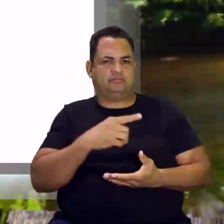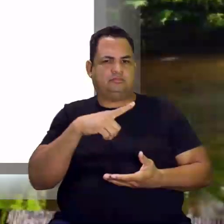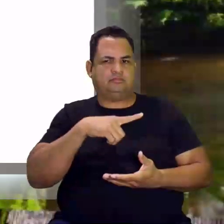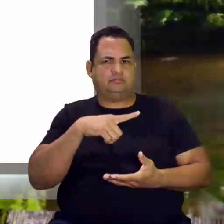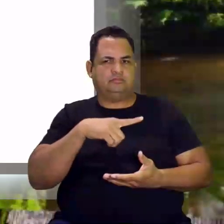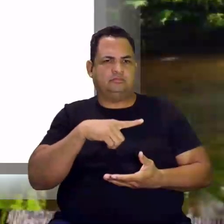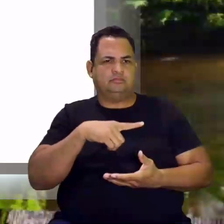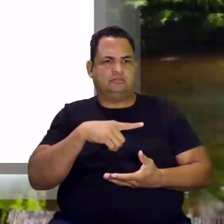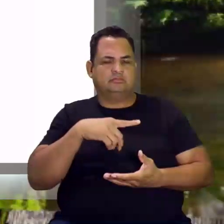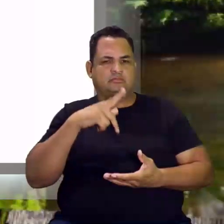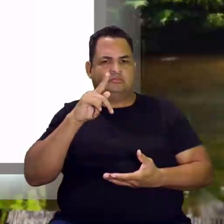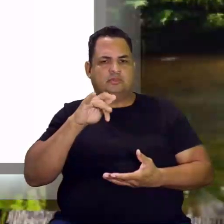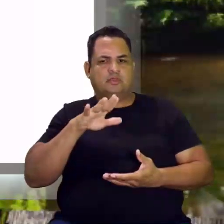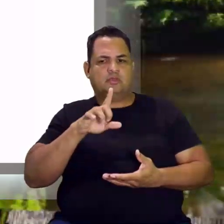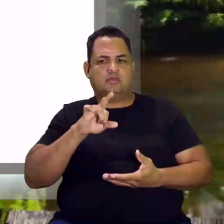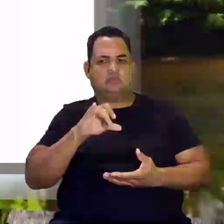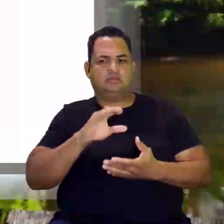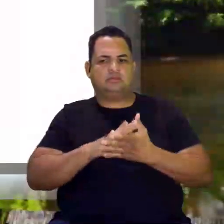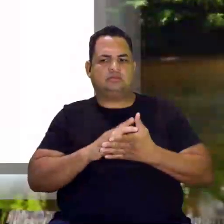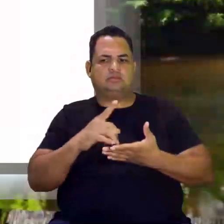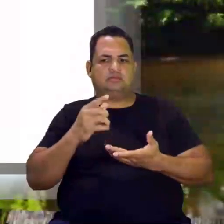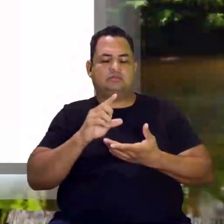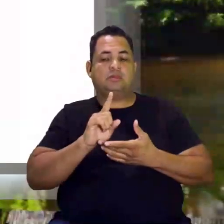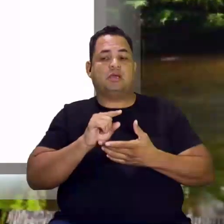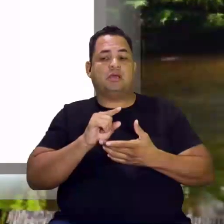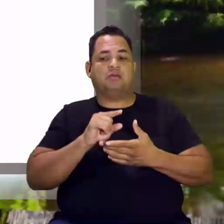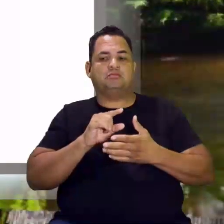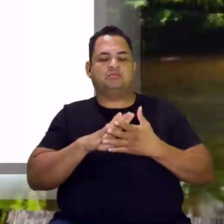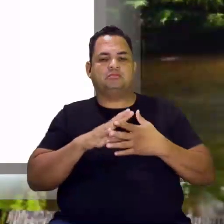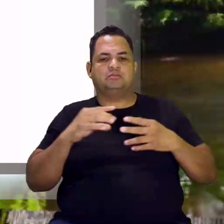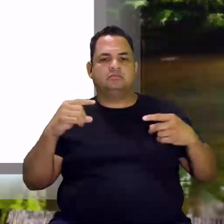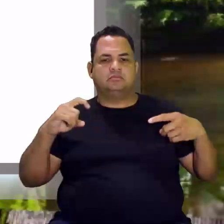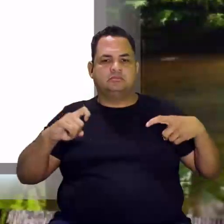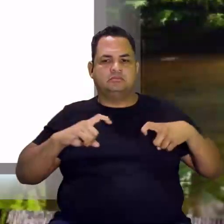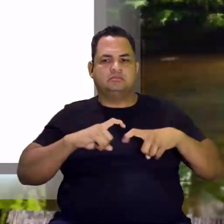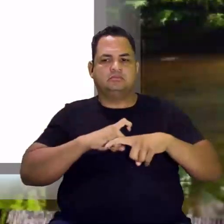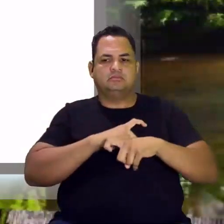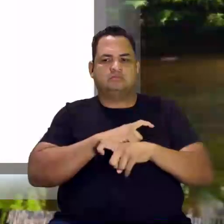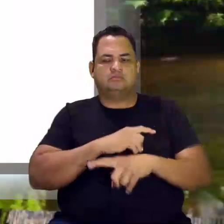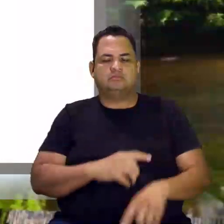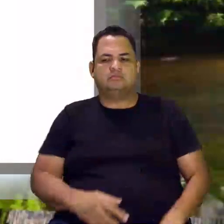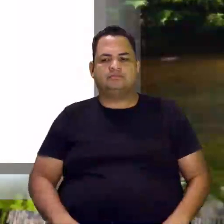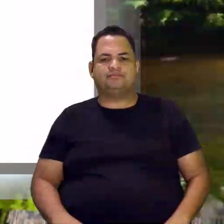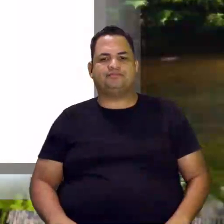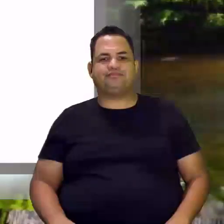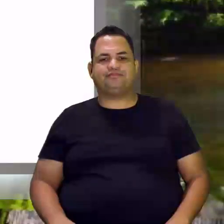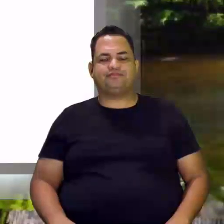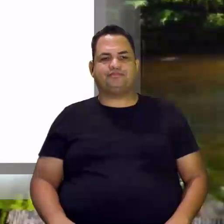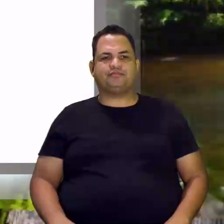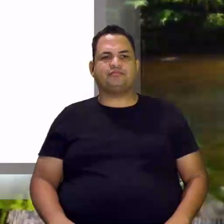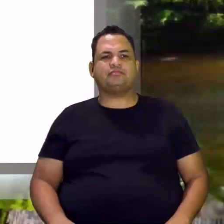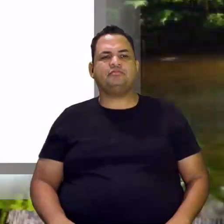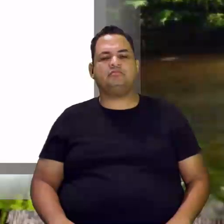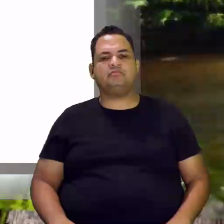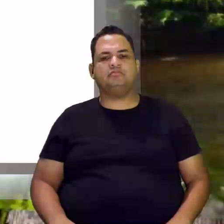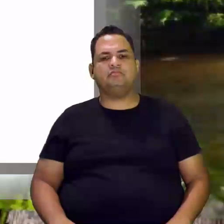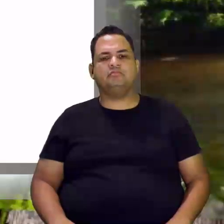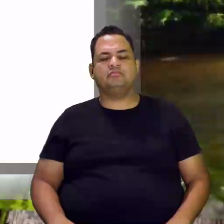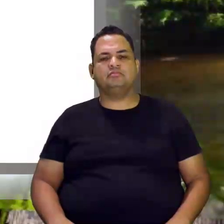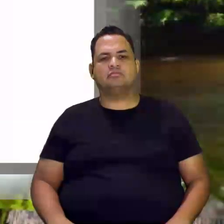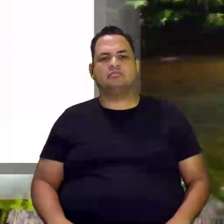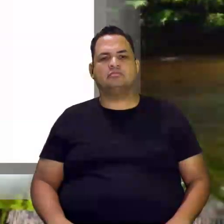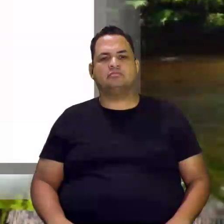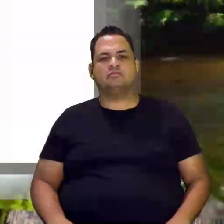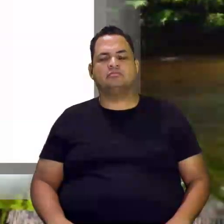células procariontes são as bactérias, certo? São os únicos grupos aí que dá presente aí essa